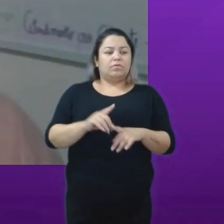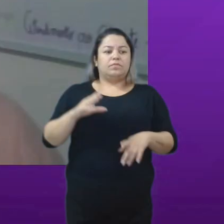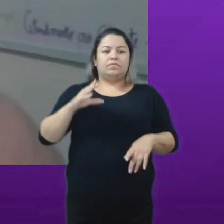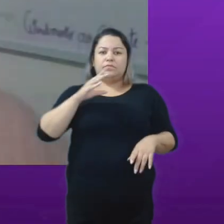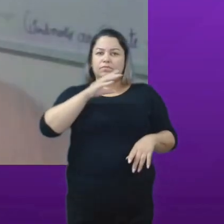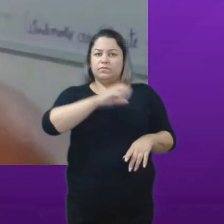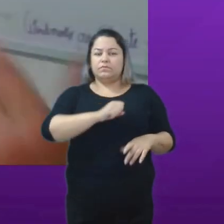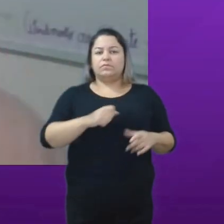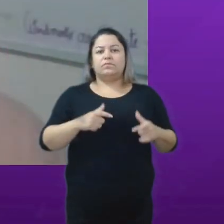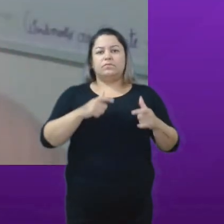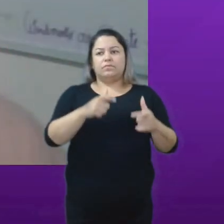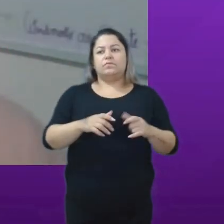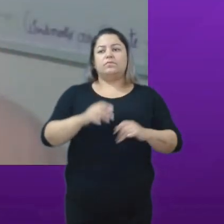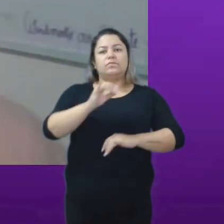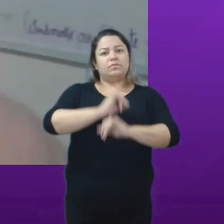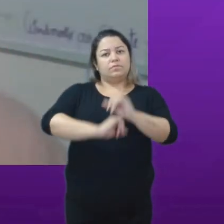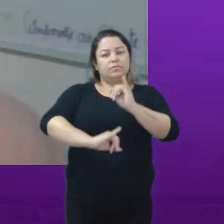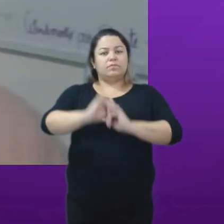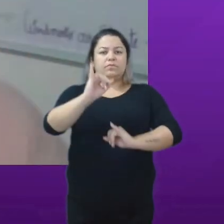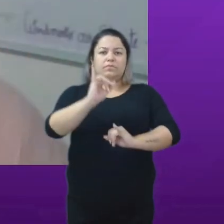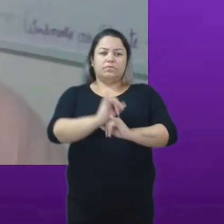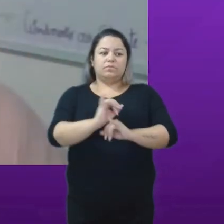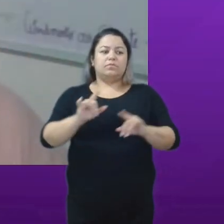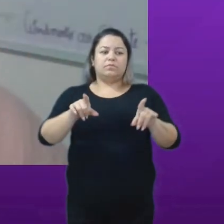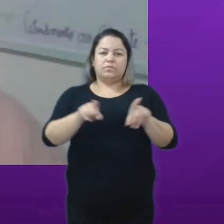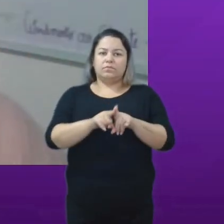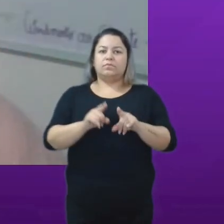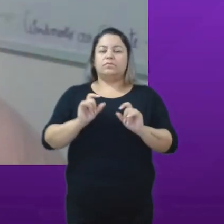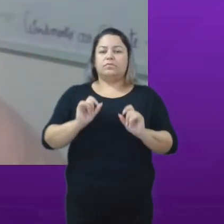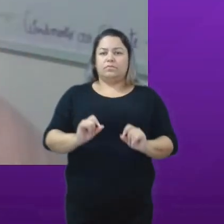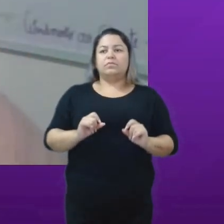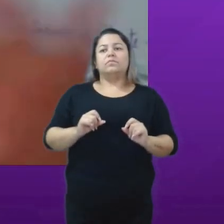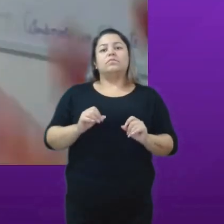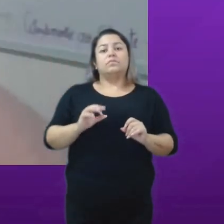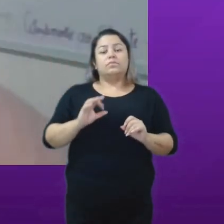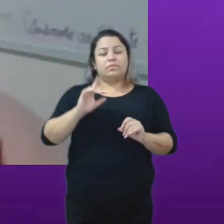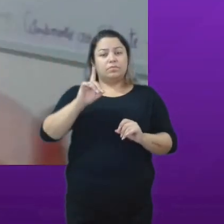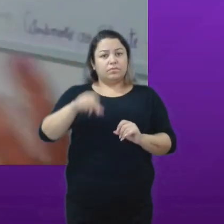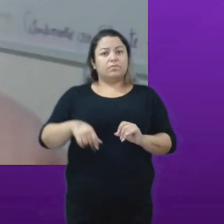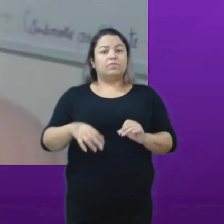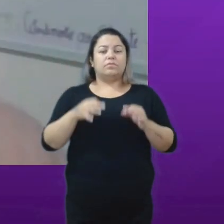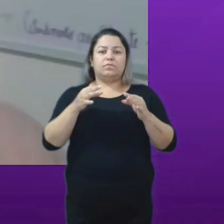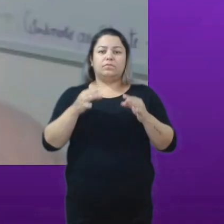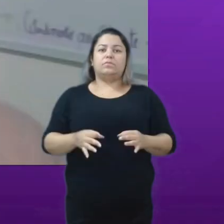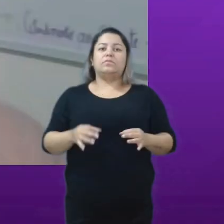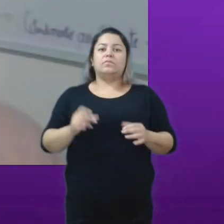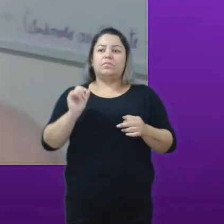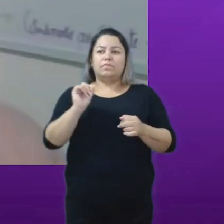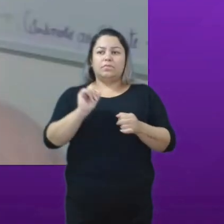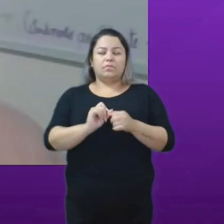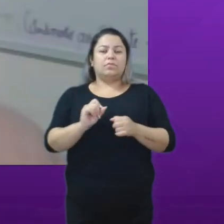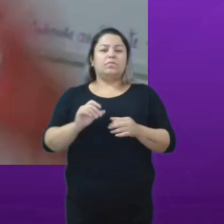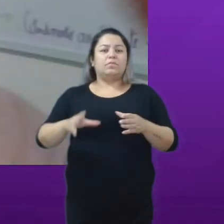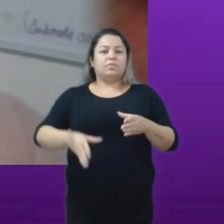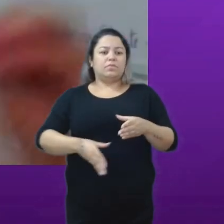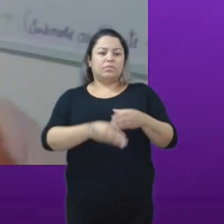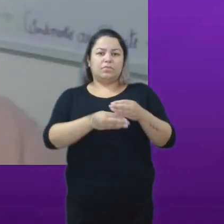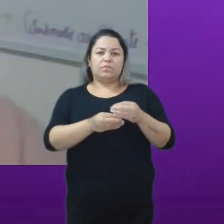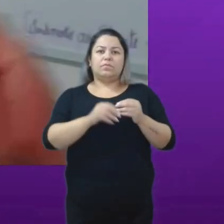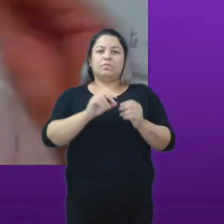ambiente digital e que seja coerente com o que você está fazendo. Então, a gente trouxe um pouco de cada